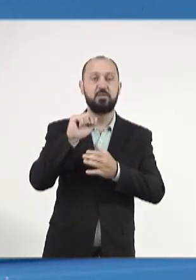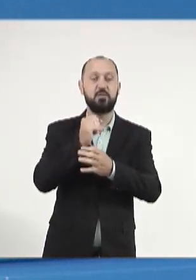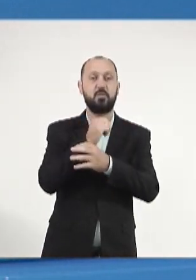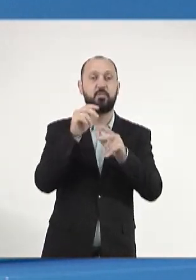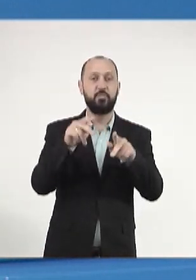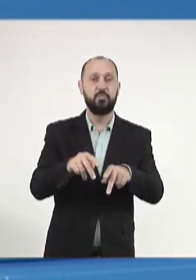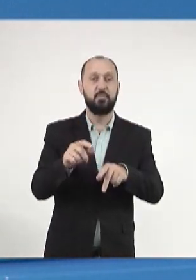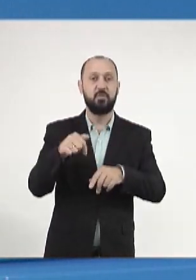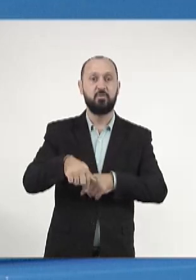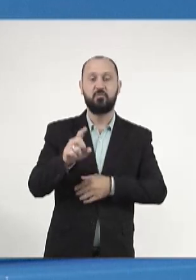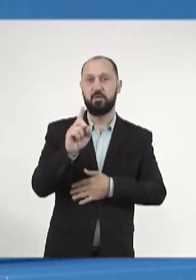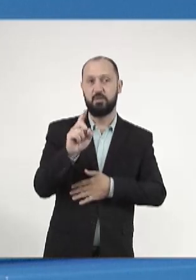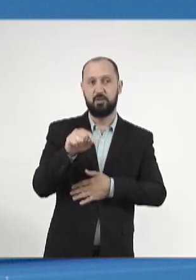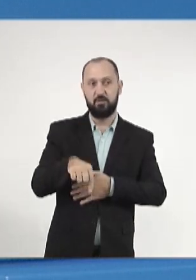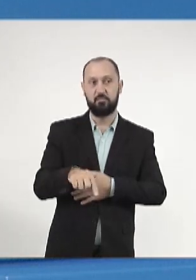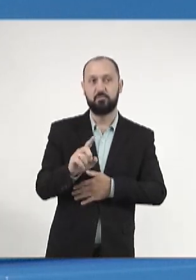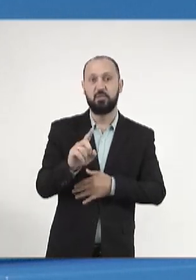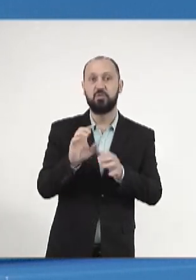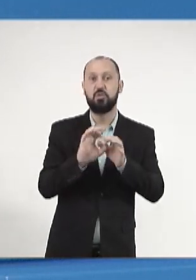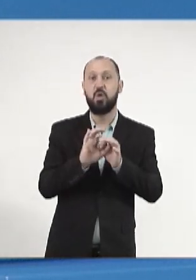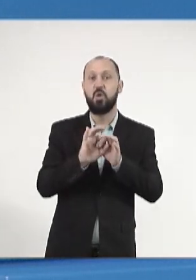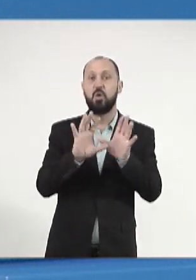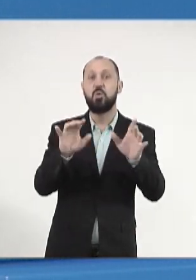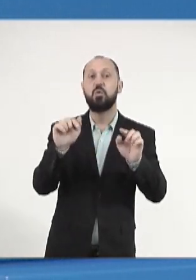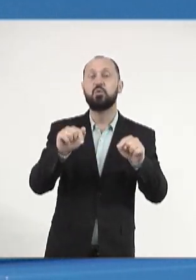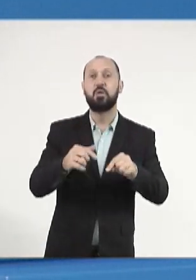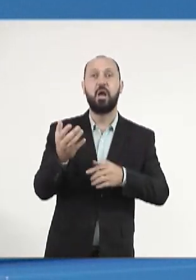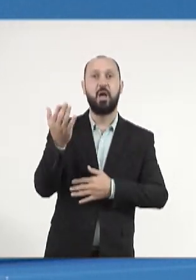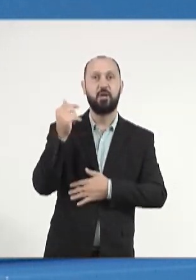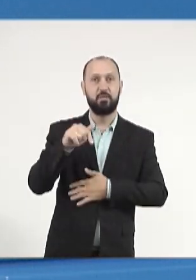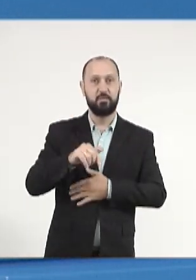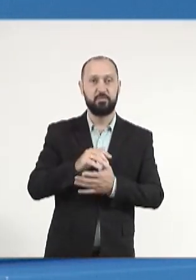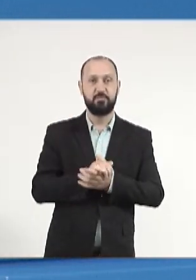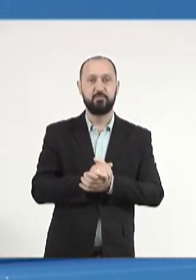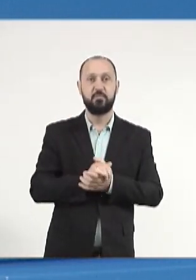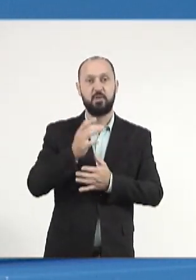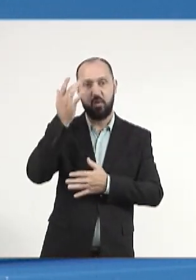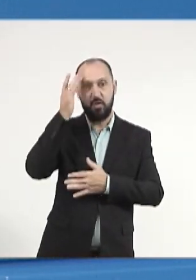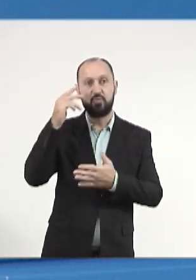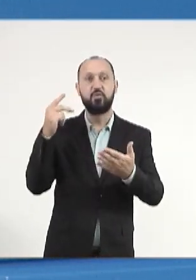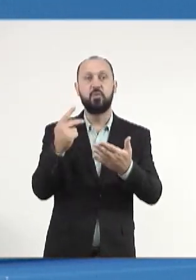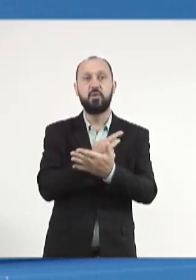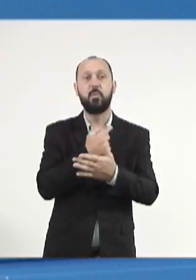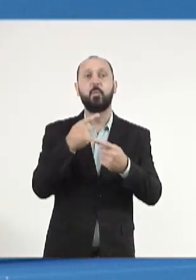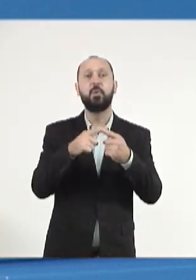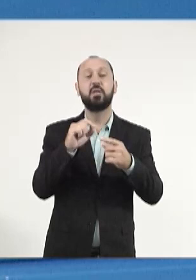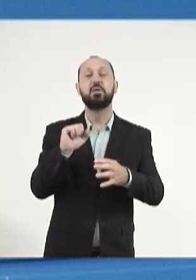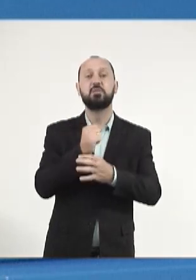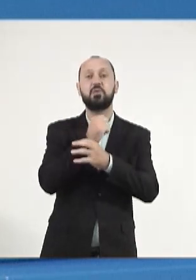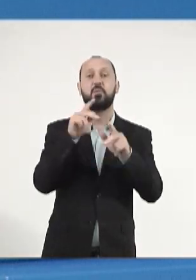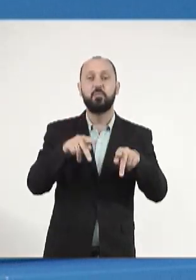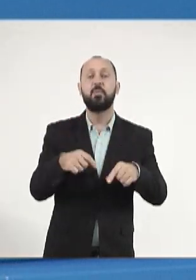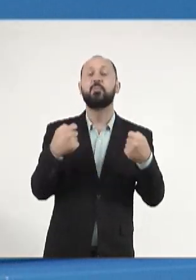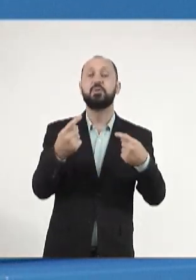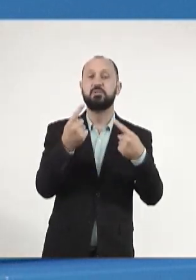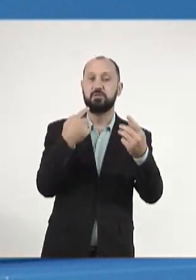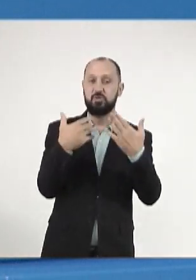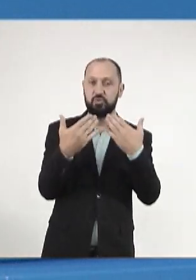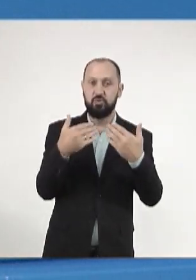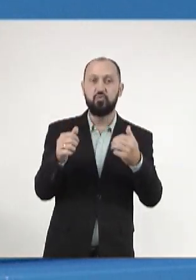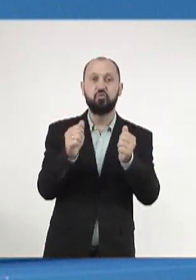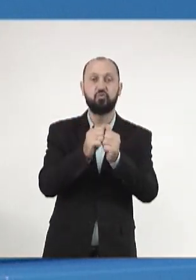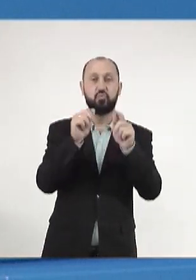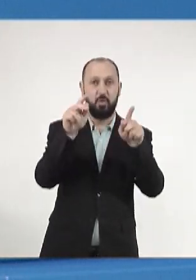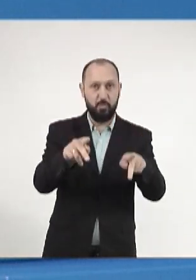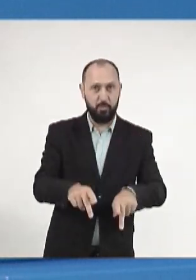Pública sem passar pela Casa. Nós autorizamos aqui recentemente, o que eu acho um erro porque segurança pública tem que ser debatido amplamente